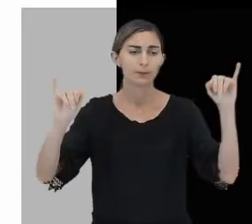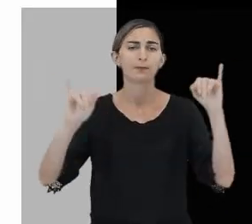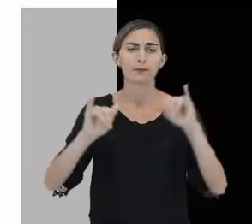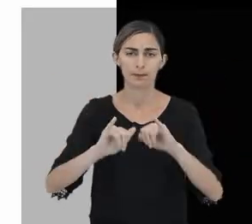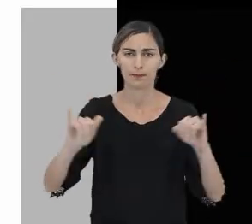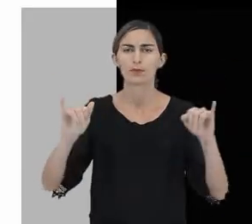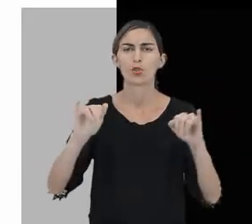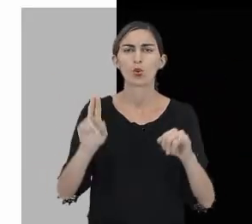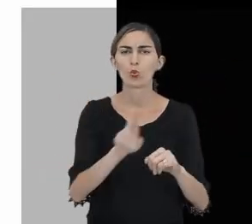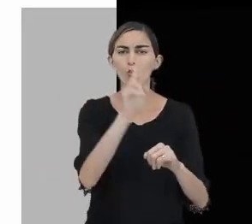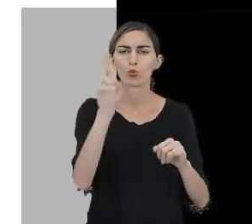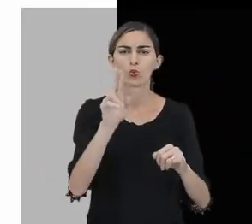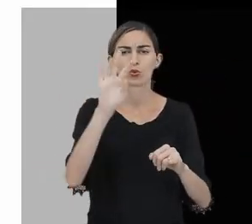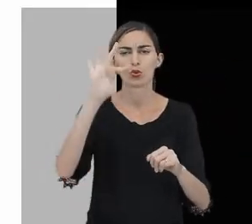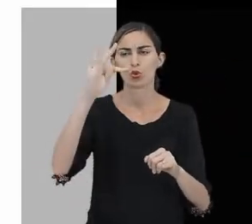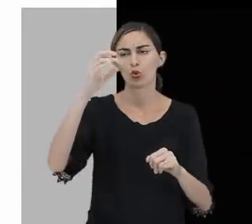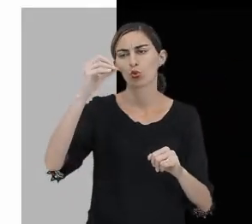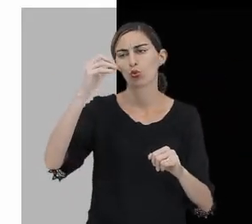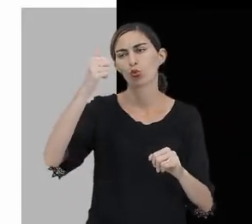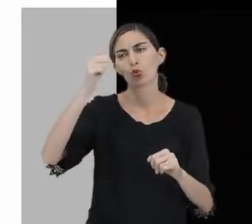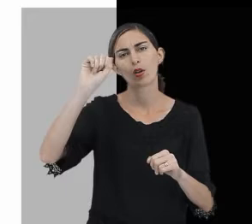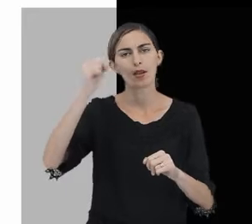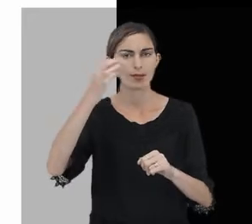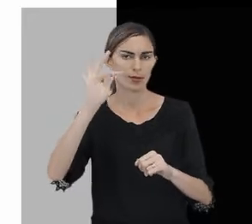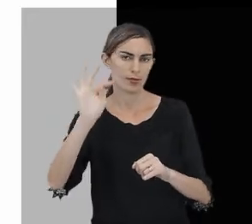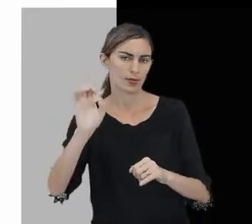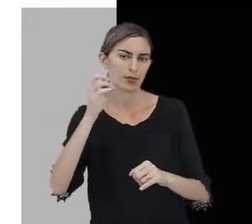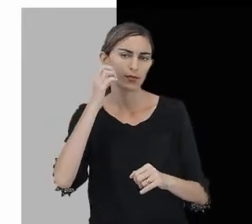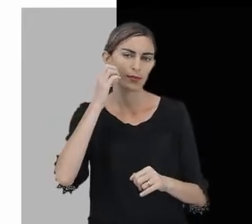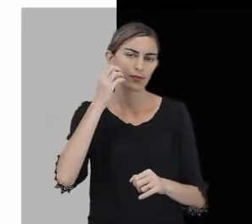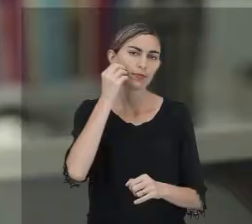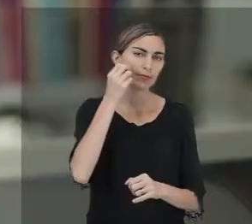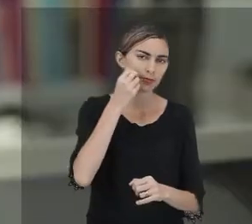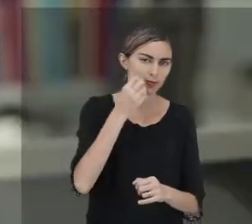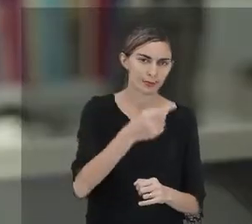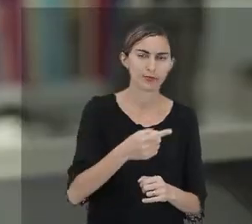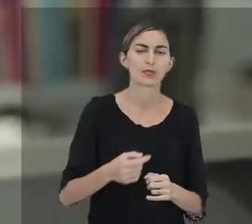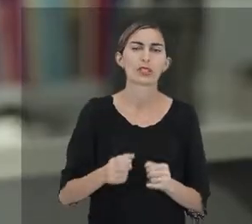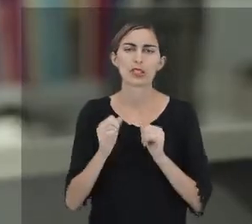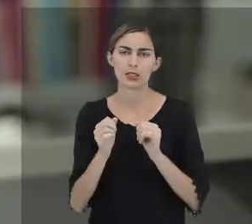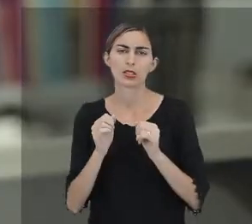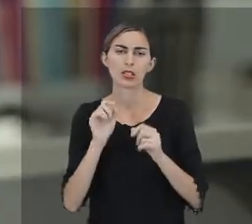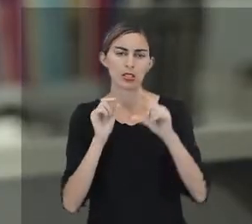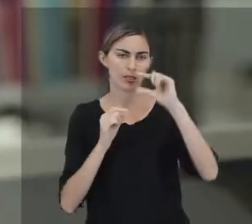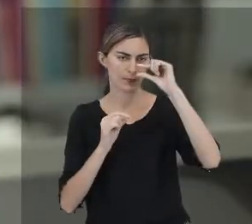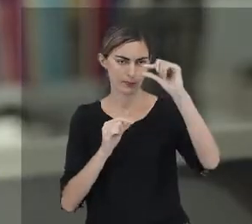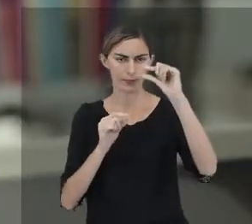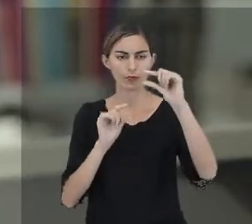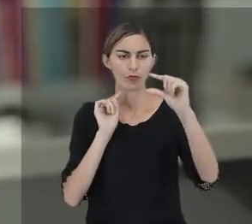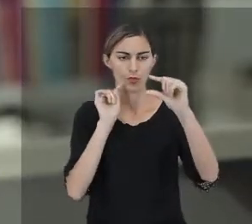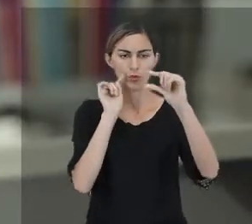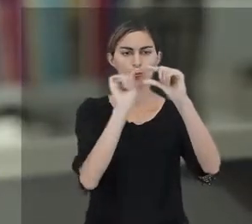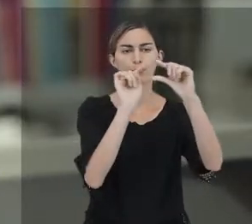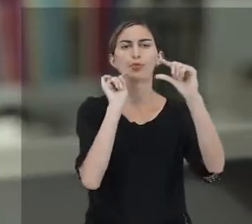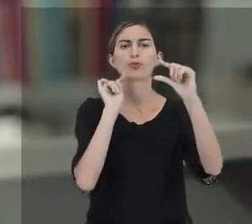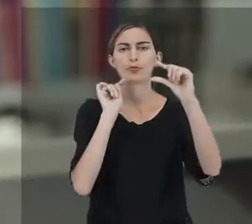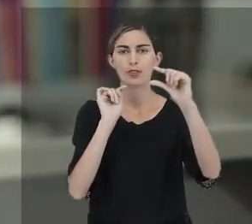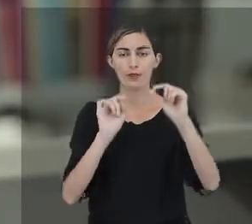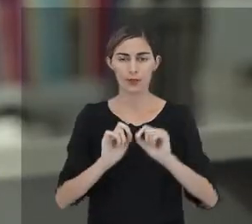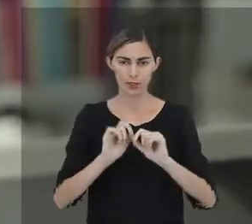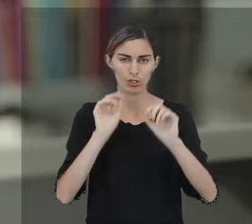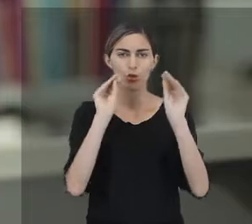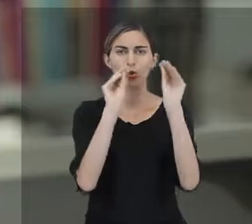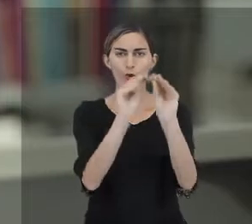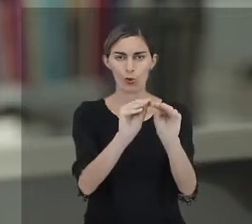uso dessa função aqui, toast.makeText. Então, vamos supor que você tem um botão e no evento de um clique de botão